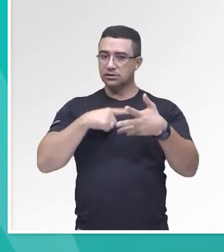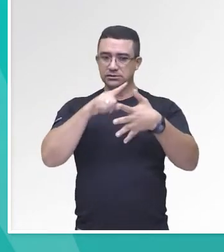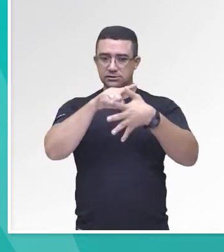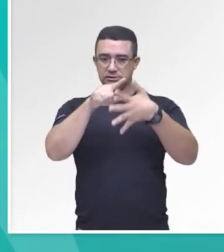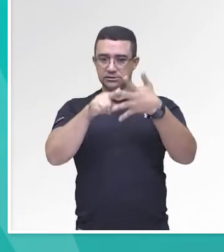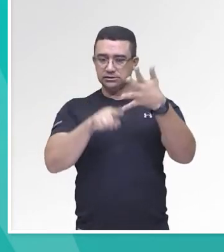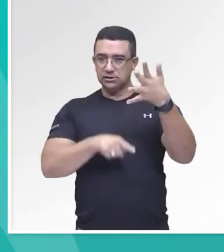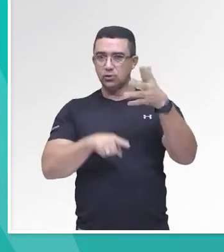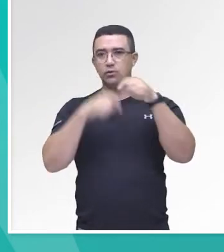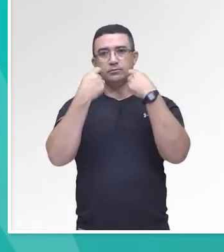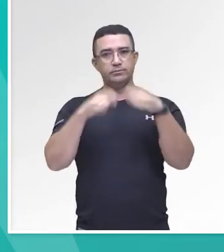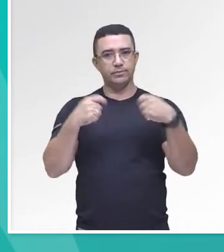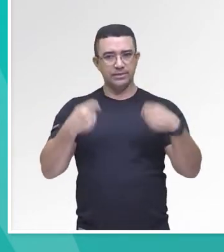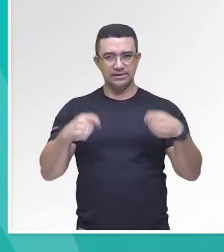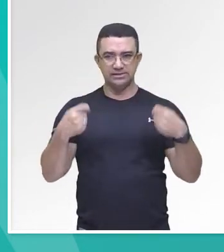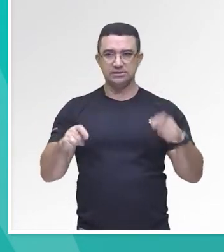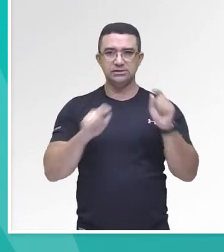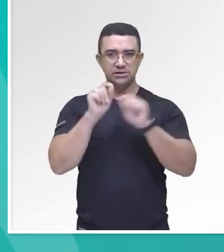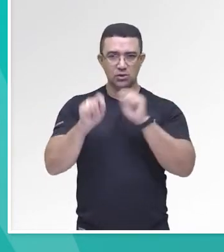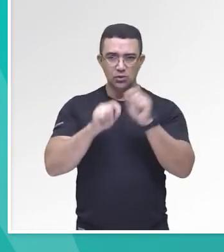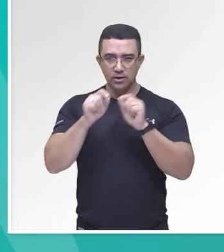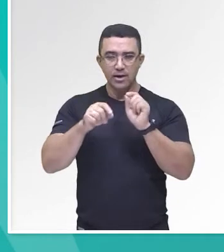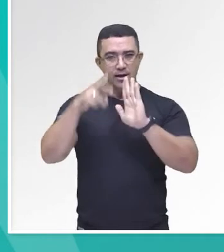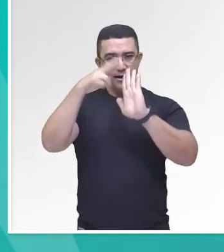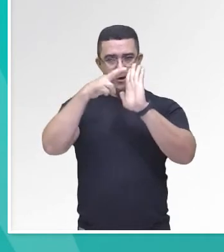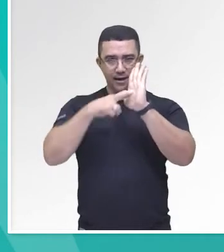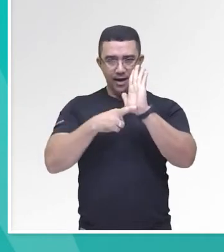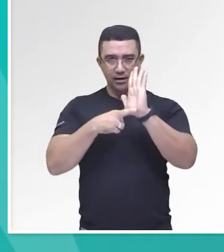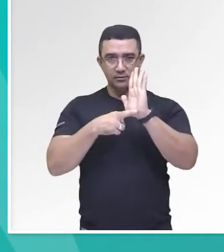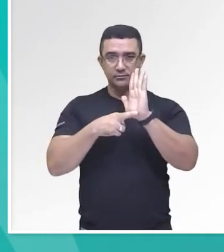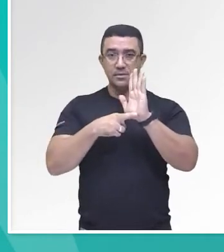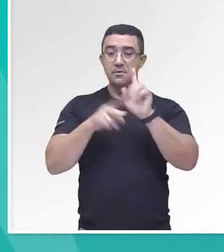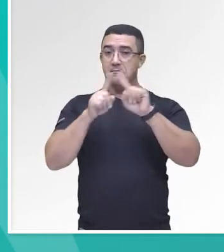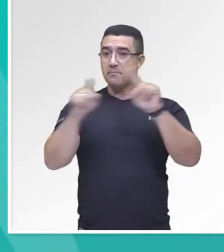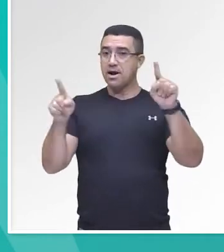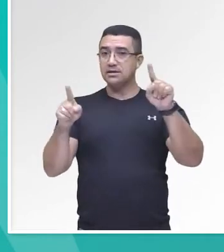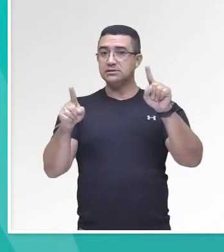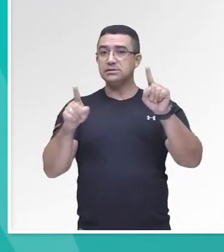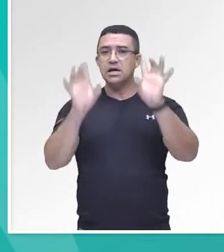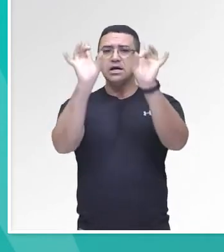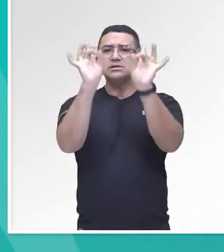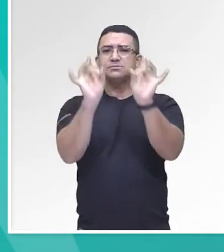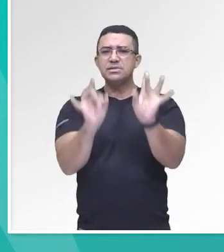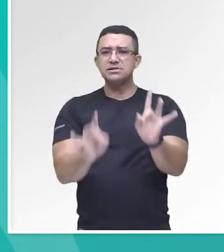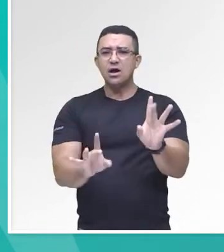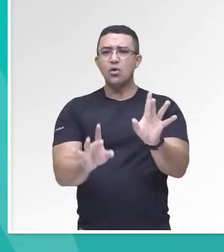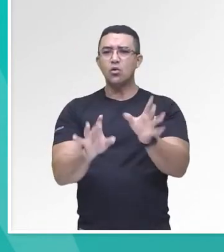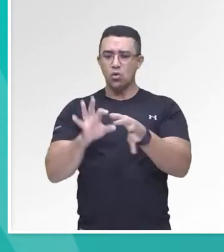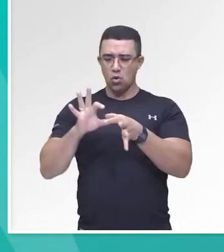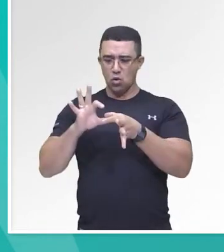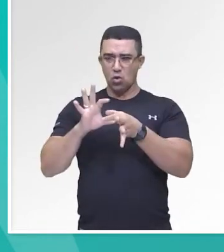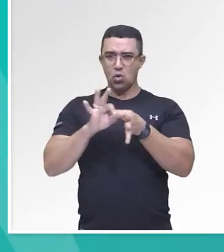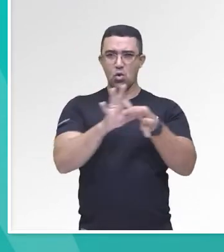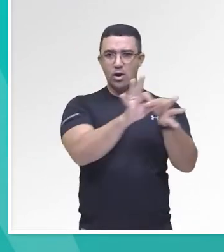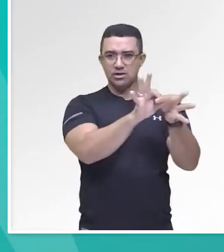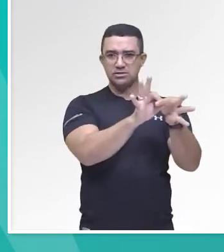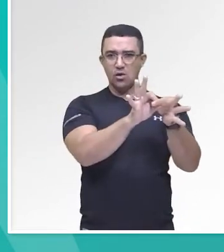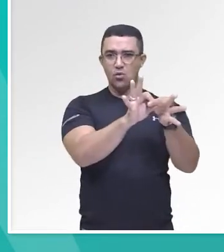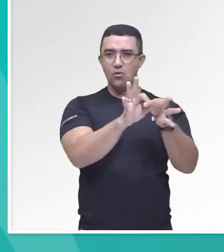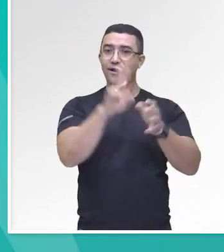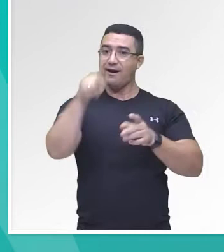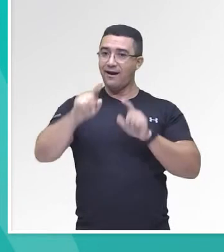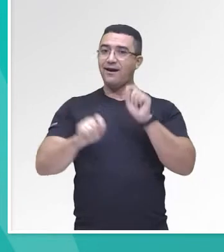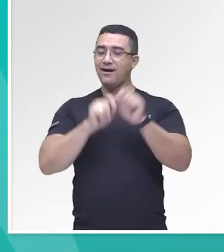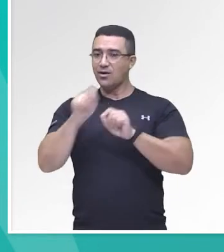professor Denilson já explicitou isso para a gente, mas em especial essa parte de coesão está intimamente ligada